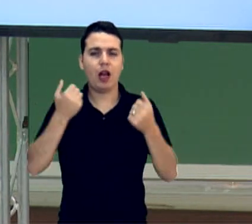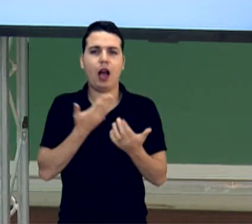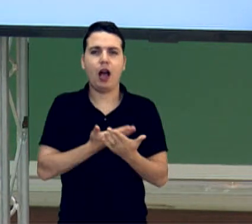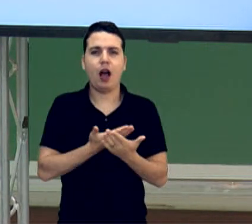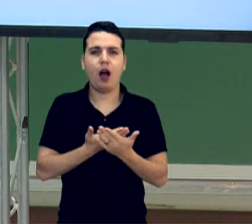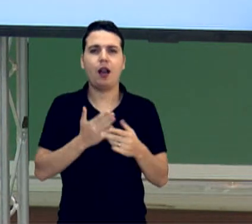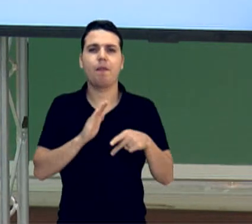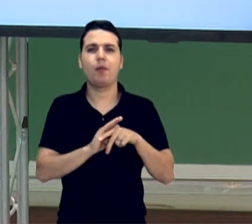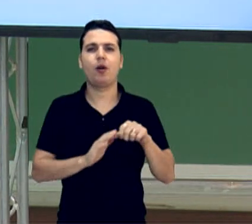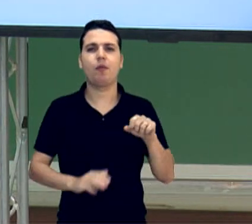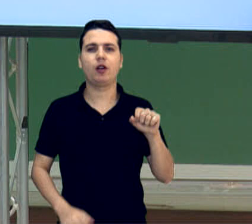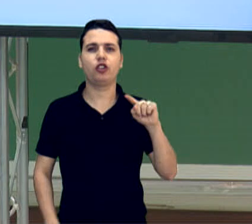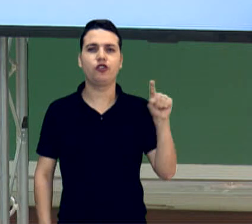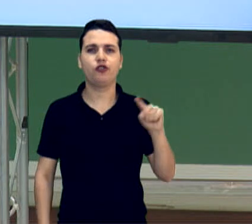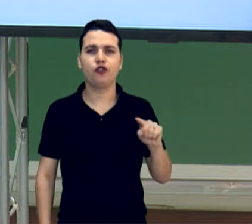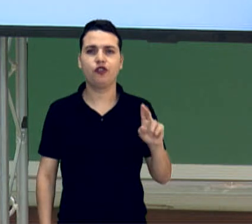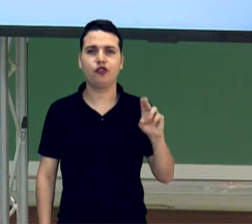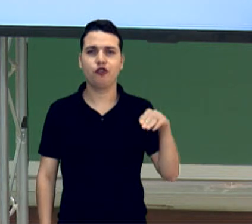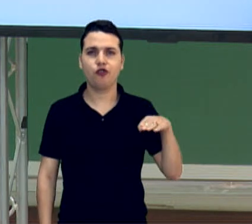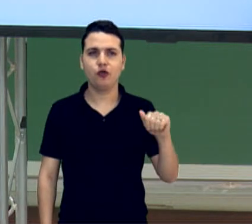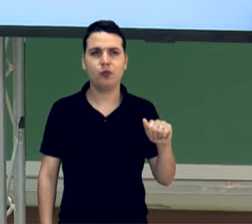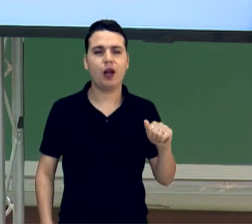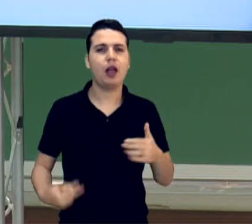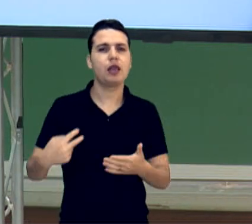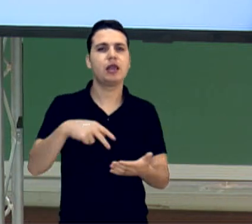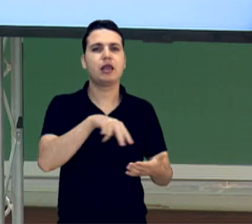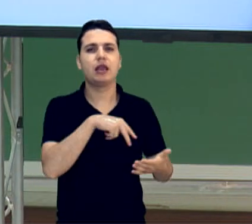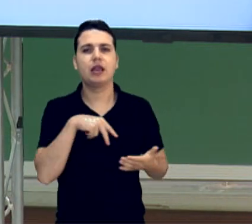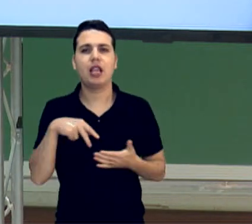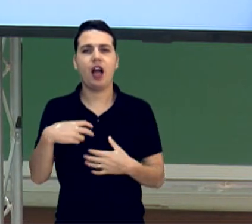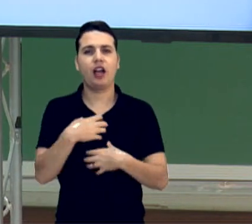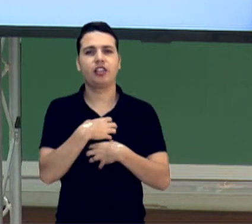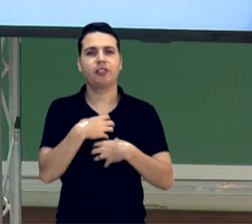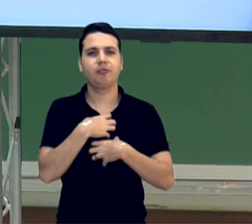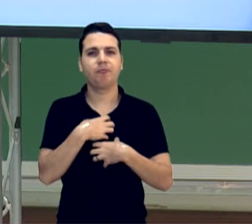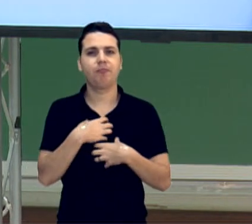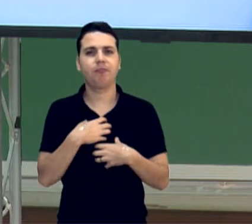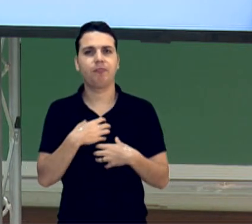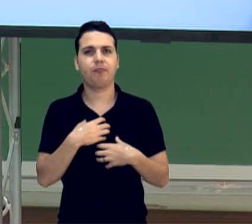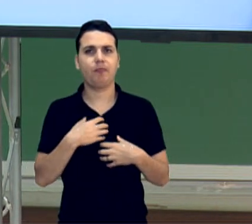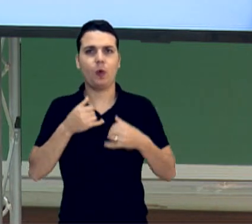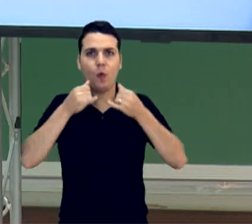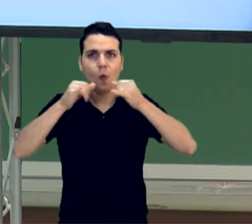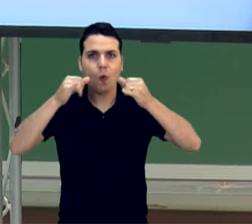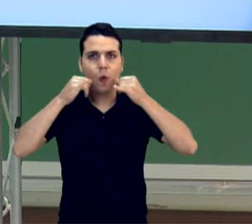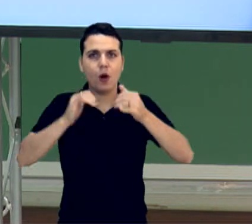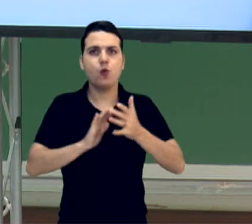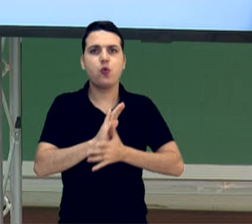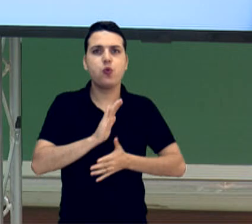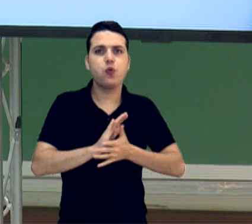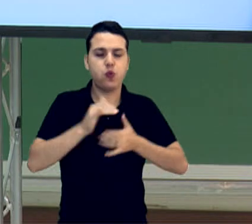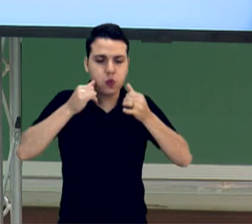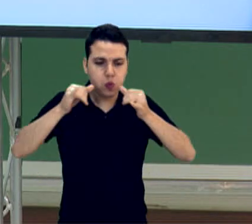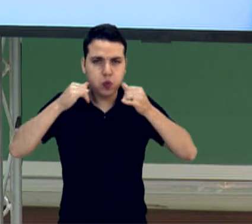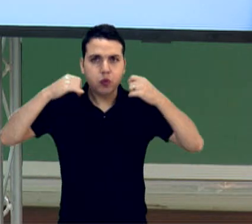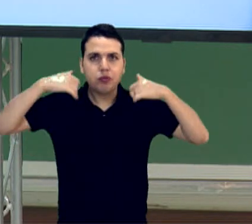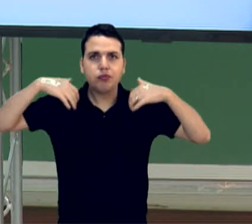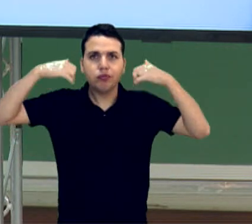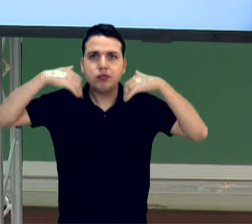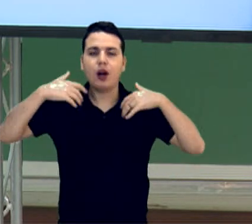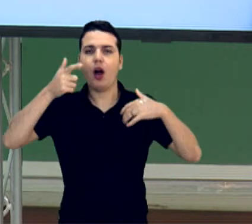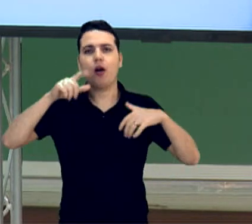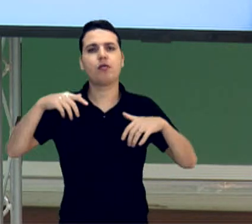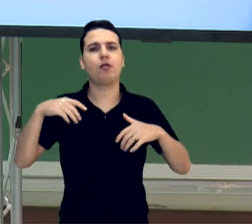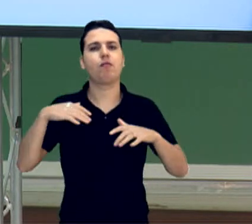de zumba, dançam, se divertem, gastam muita energia, desenvolvem, né, um movimento,